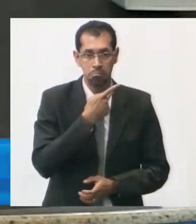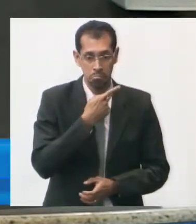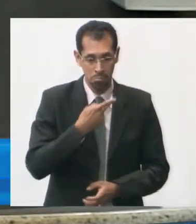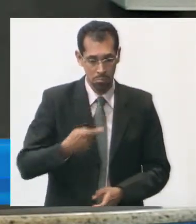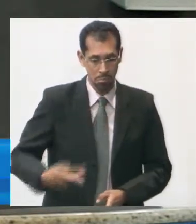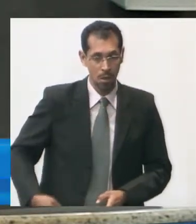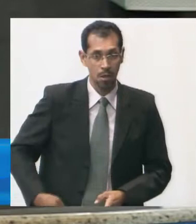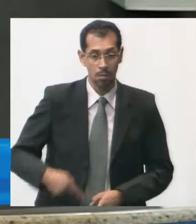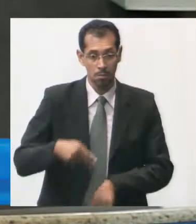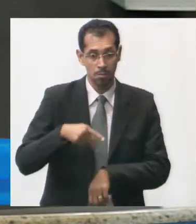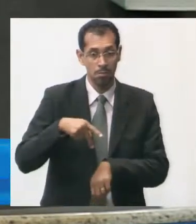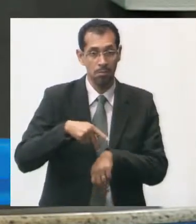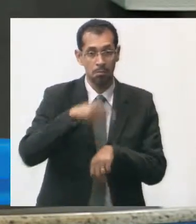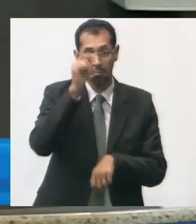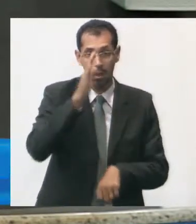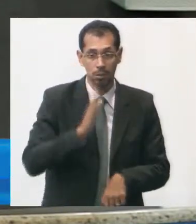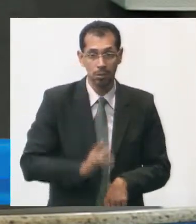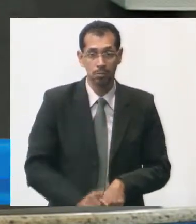suspende